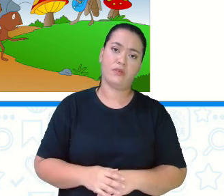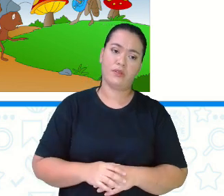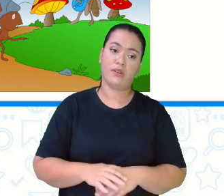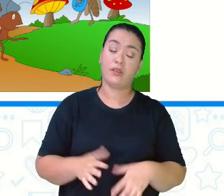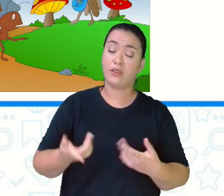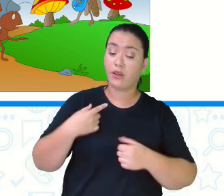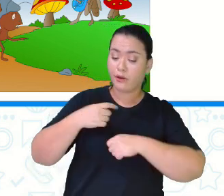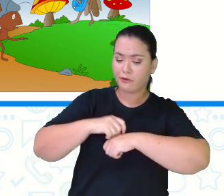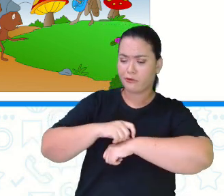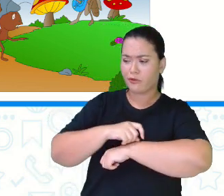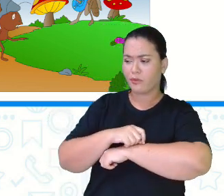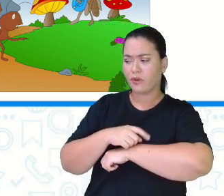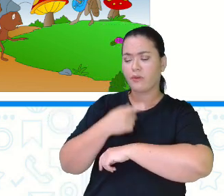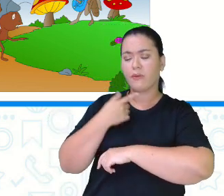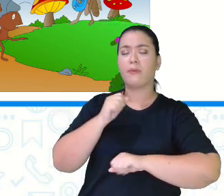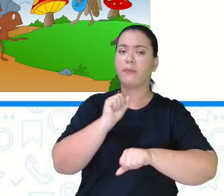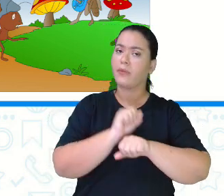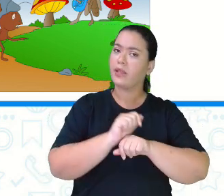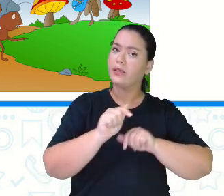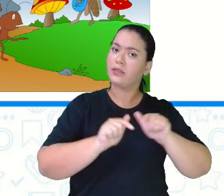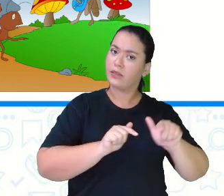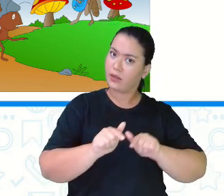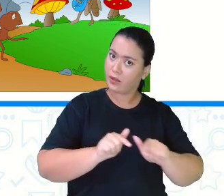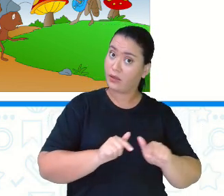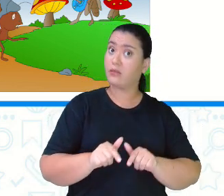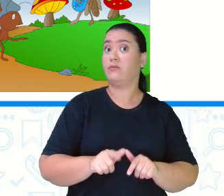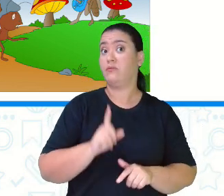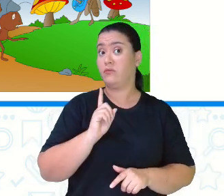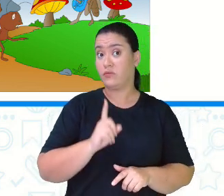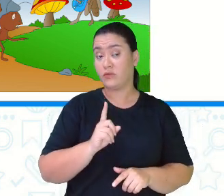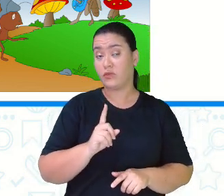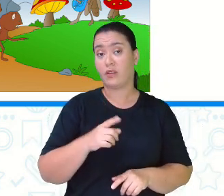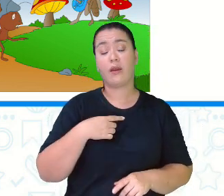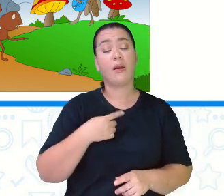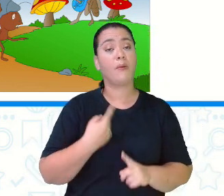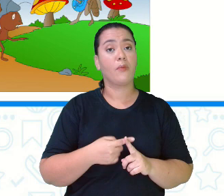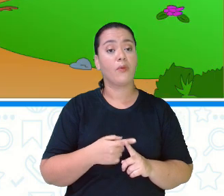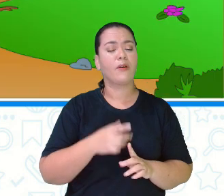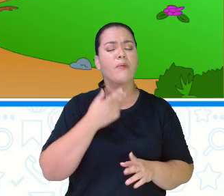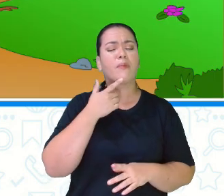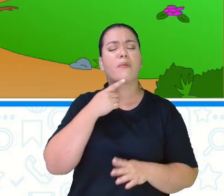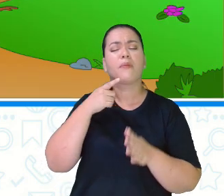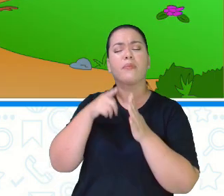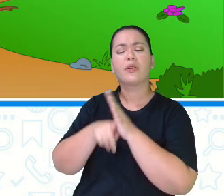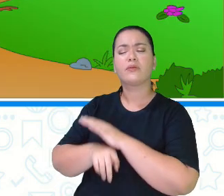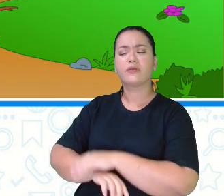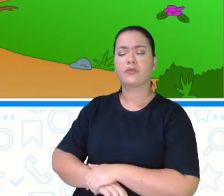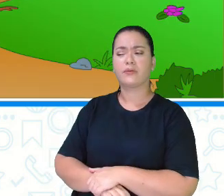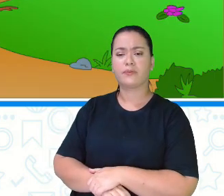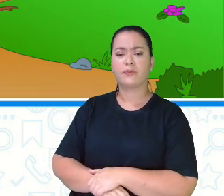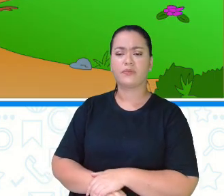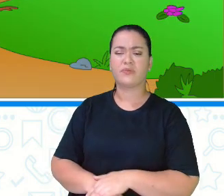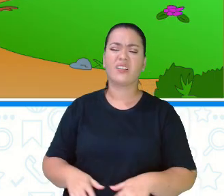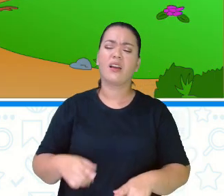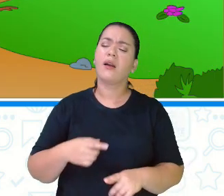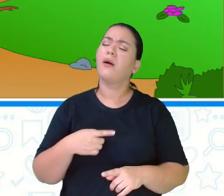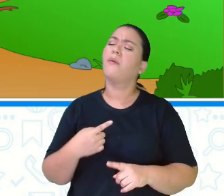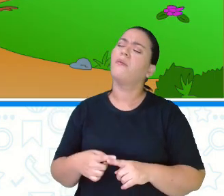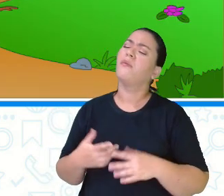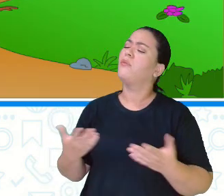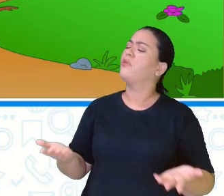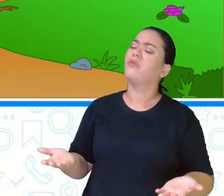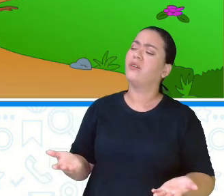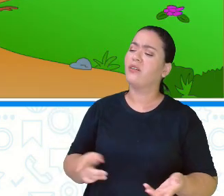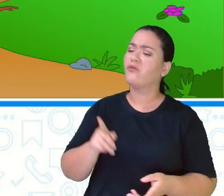formigas pararam de trabalhar, coisa que era contra seus princípios, e perguntaram: mas por quê? O